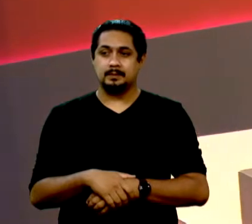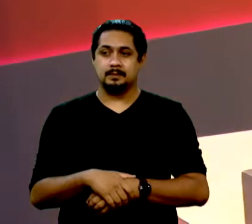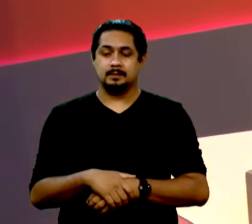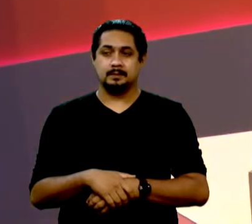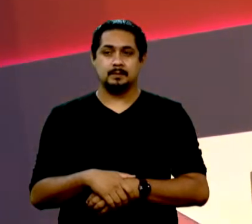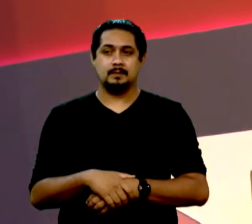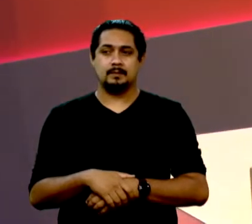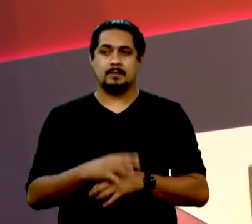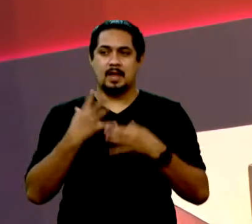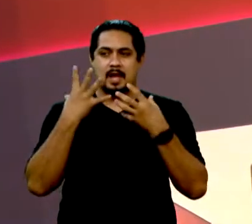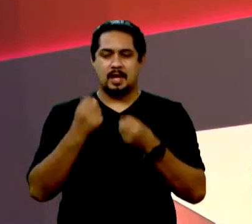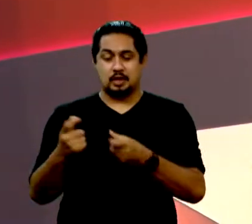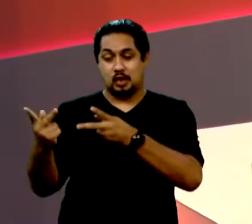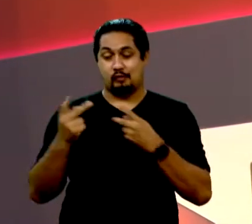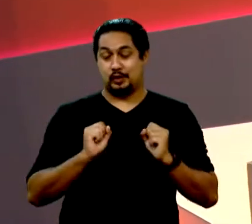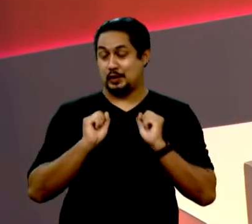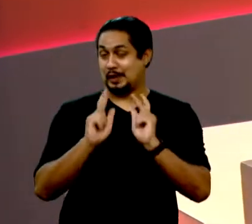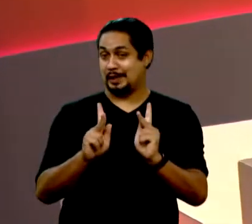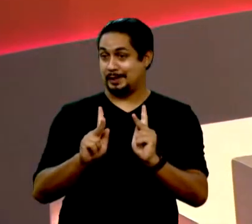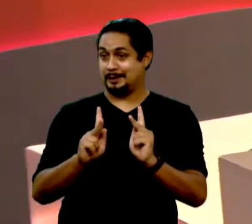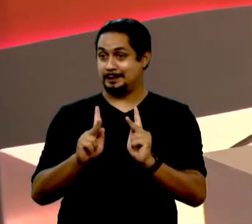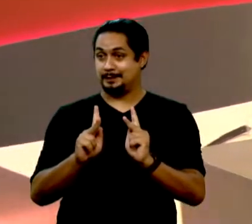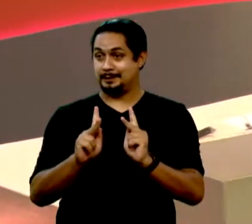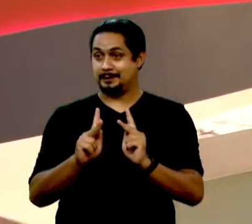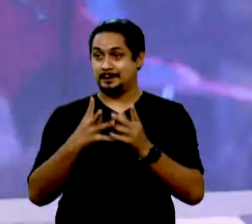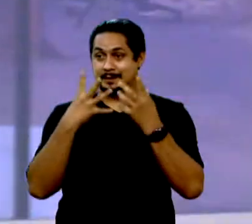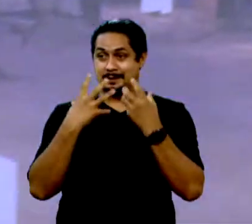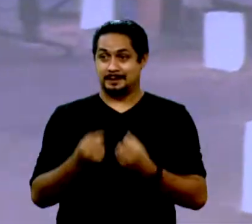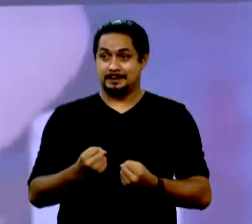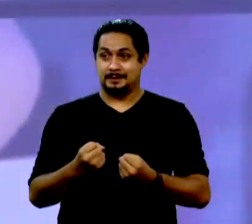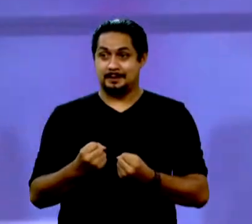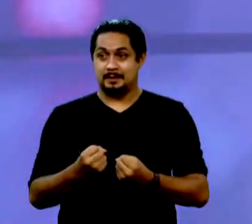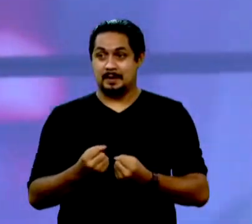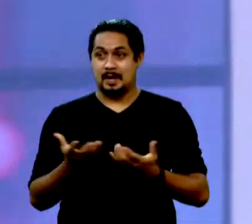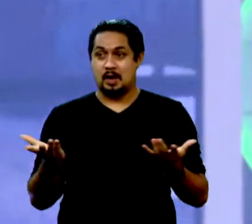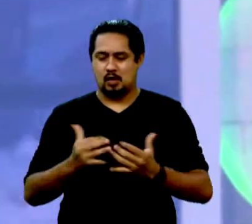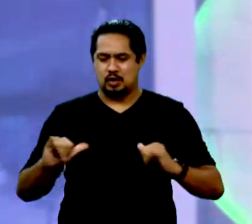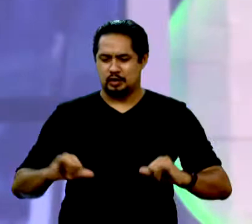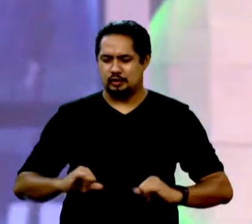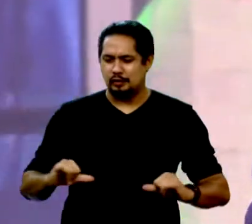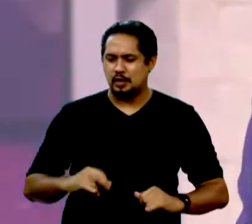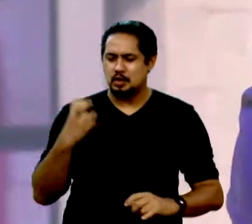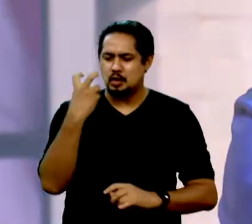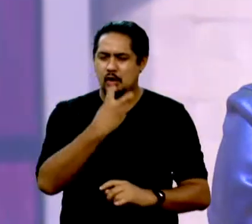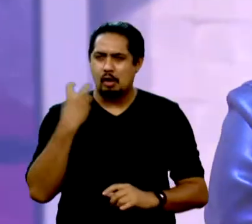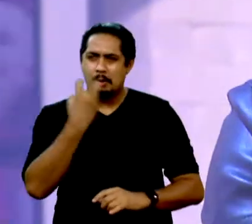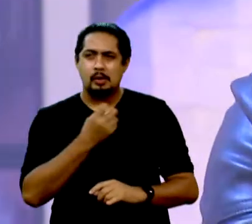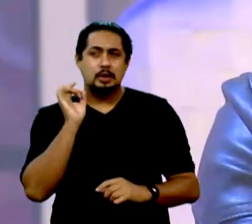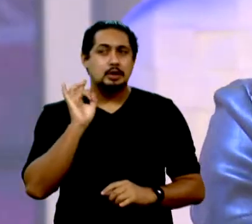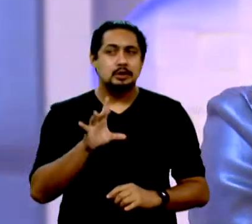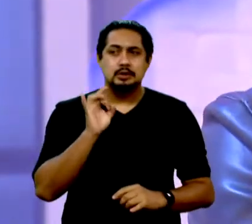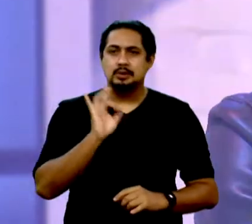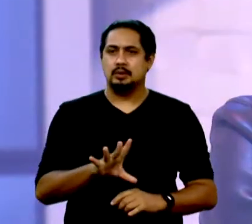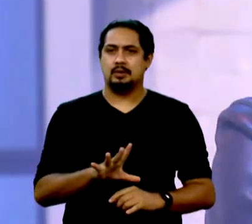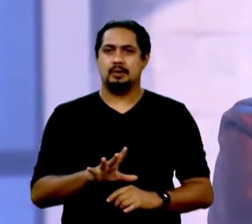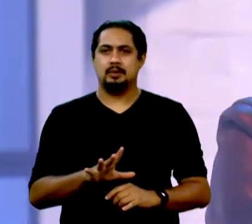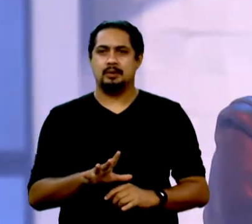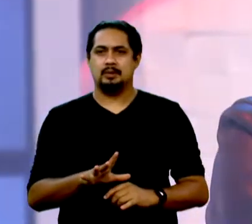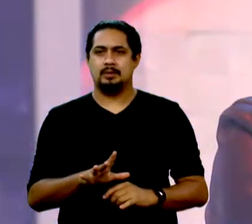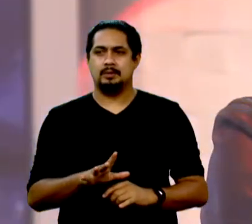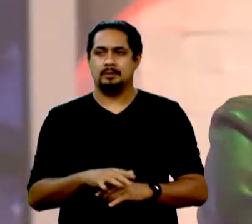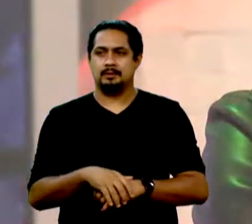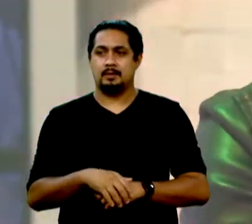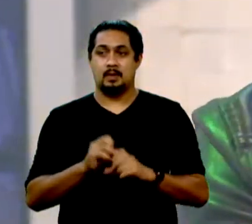Tá feito o convite, tá? Vamos fazer. Só vamos que fazer. Agora é sofrência, viu? Só as modas. Quando toca a primeira da doer,